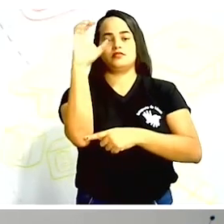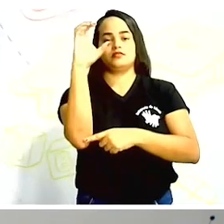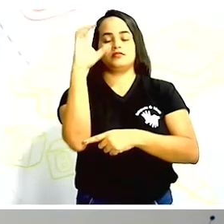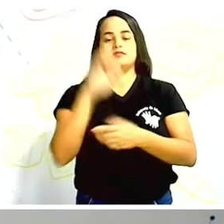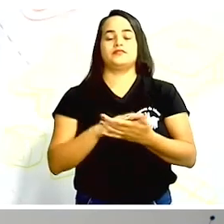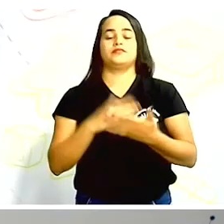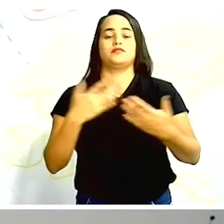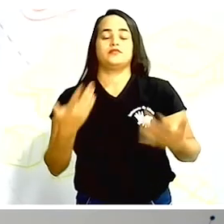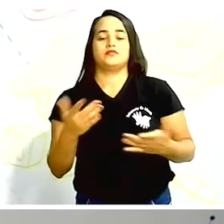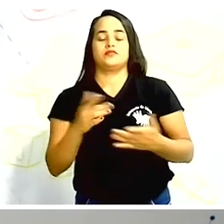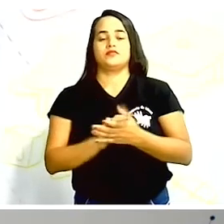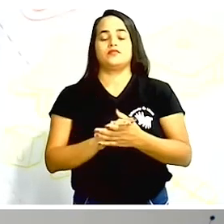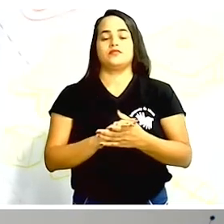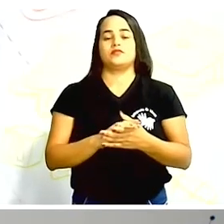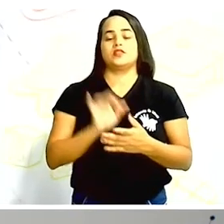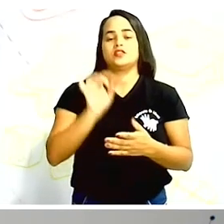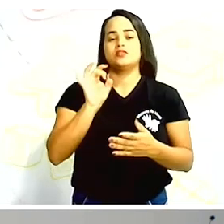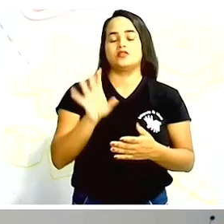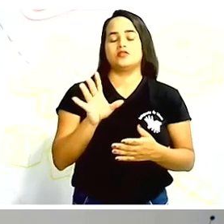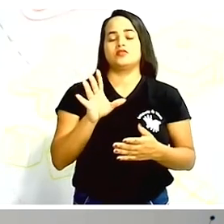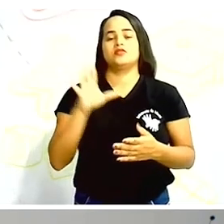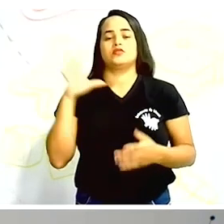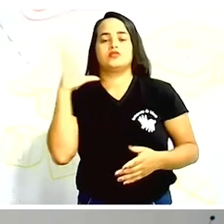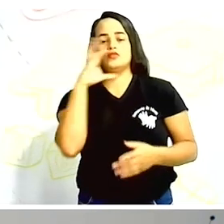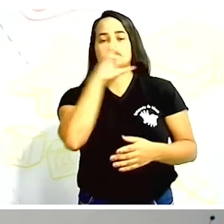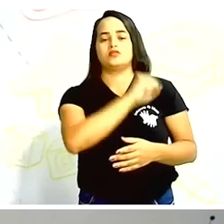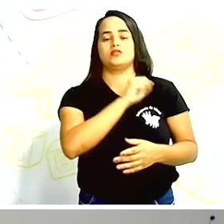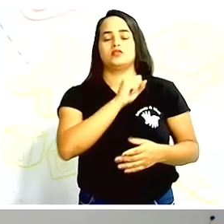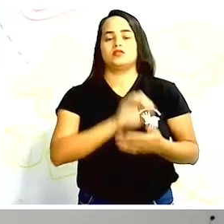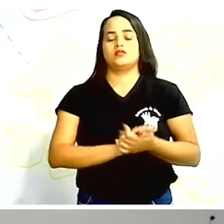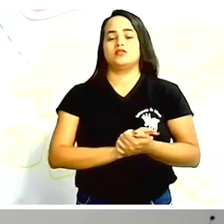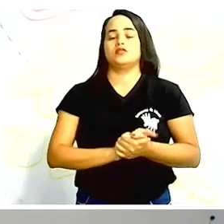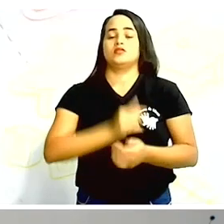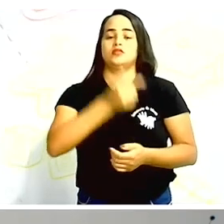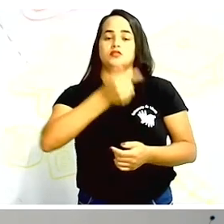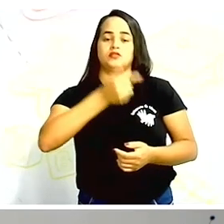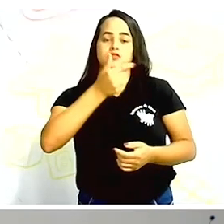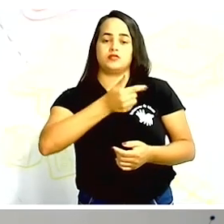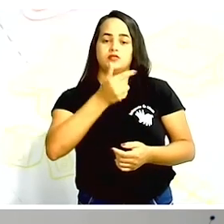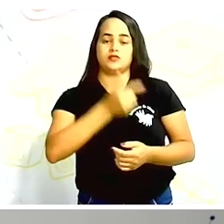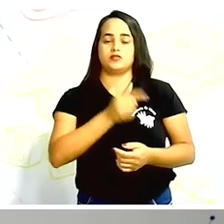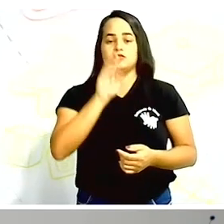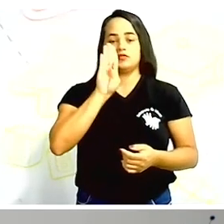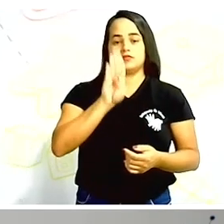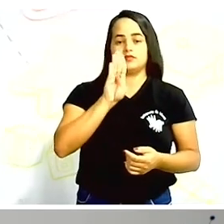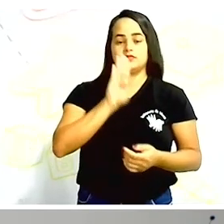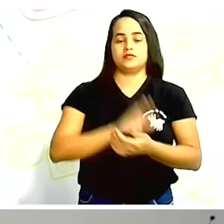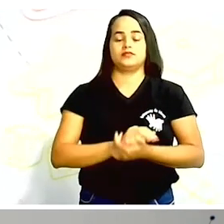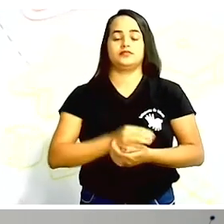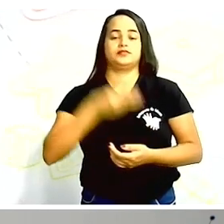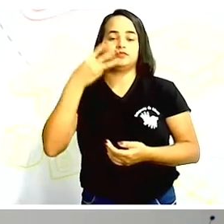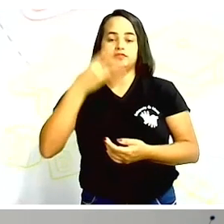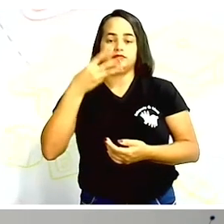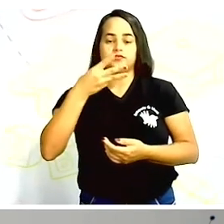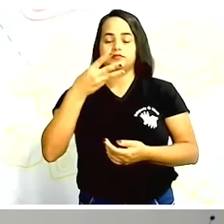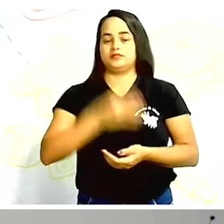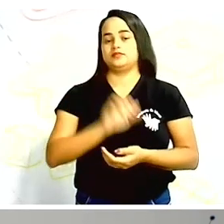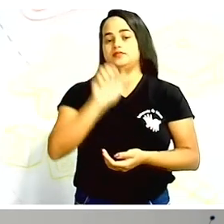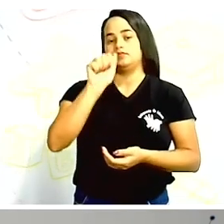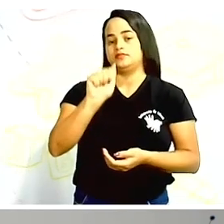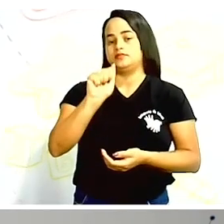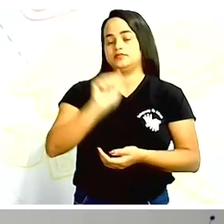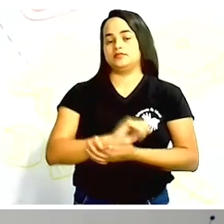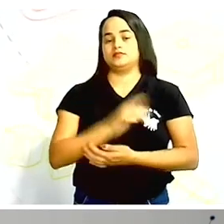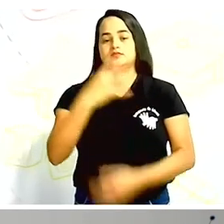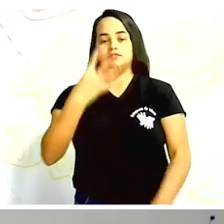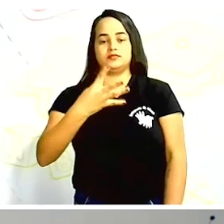vou me prolongar muito, só vou falar quais as alternativas que eram corretas. Na segunda questão, a alternativa é a B. Terceira, a alternativa é a